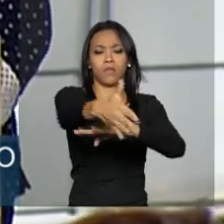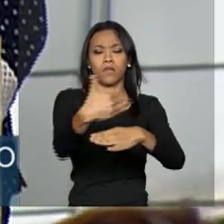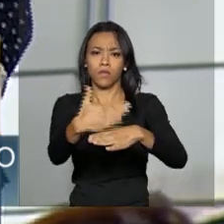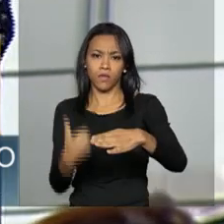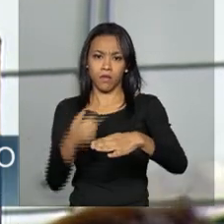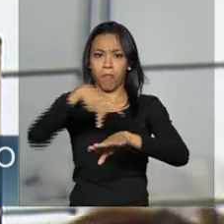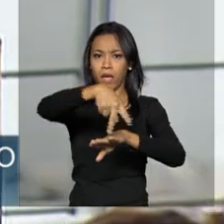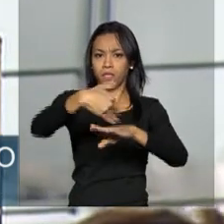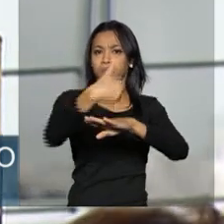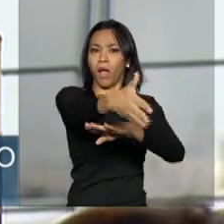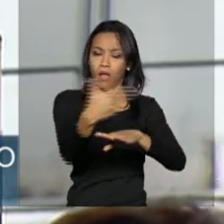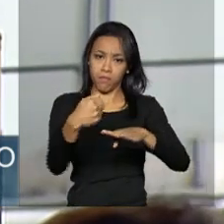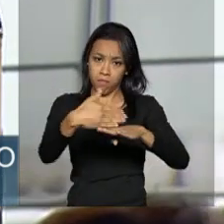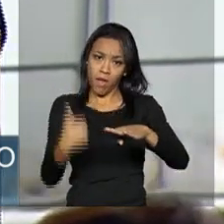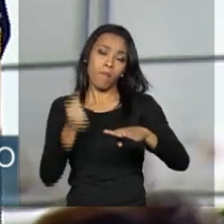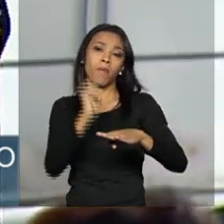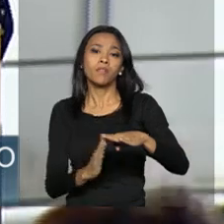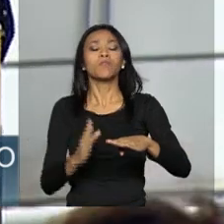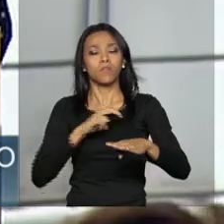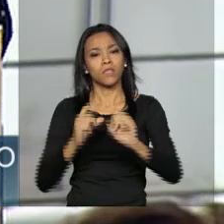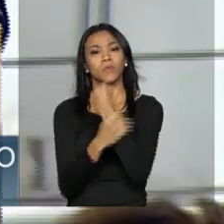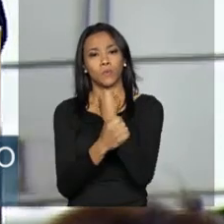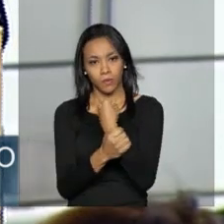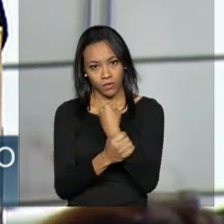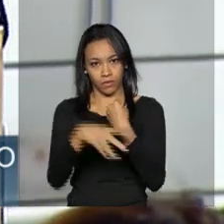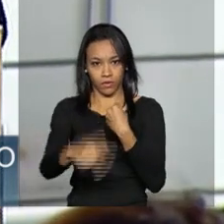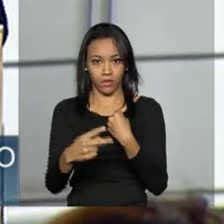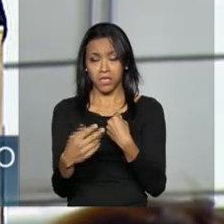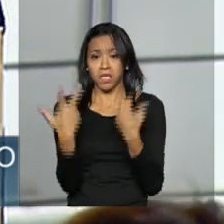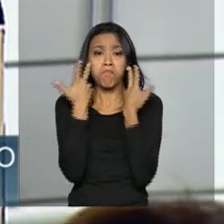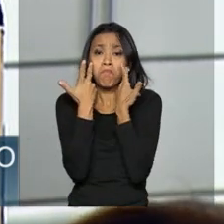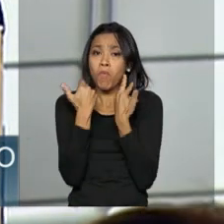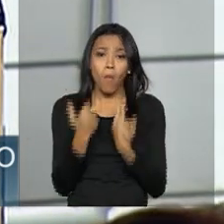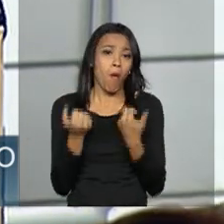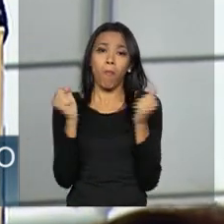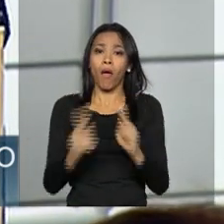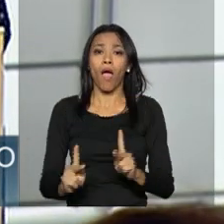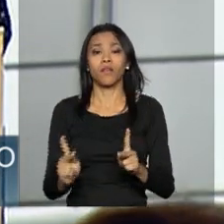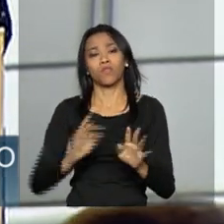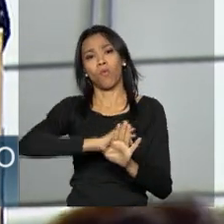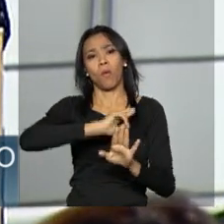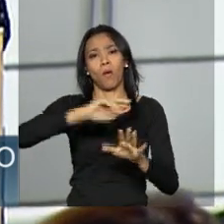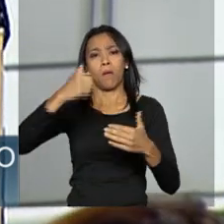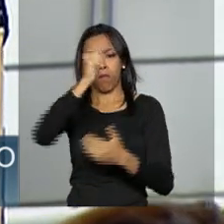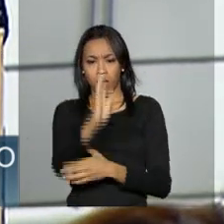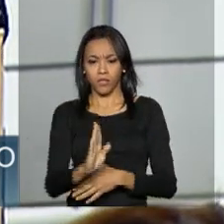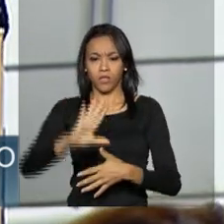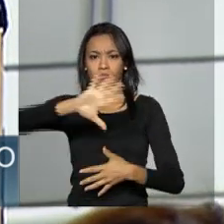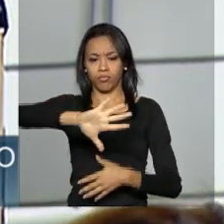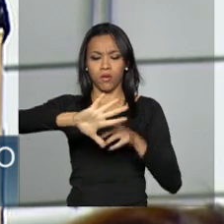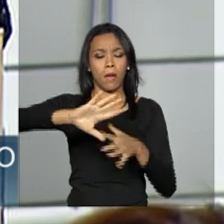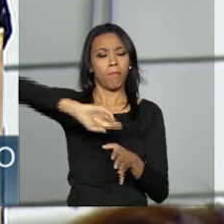convive em harmonia, cooperação e paz com os nossos vizinhos. Não podemos, no entanto, nos